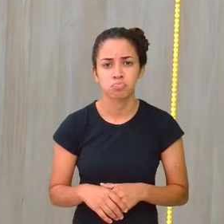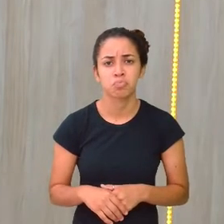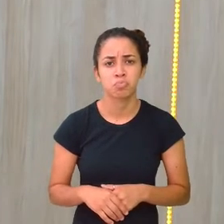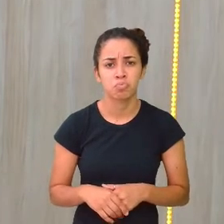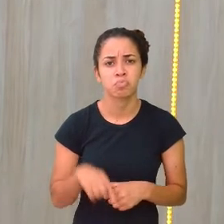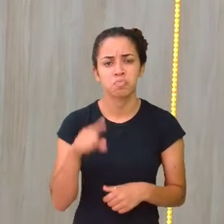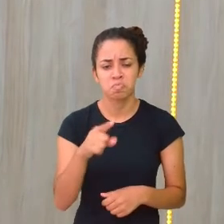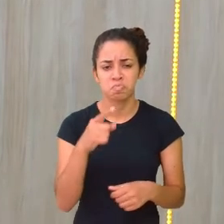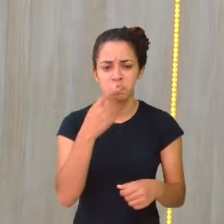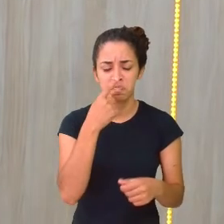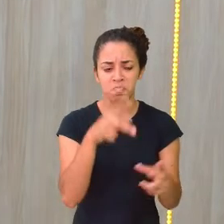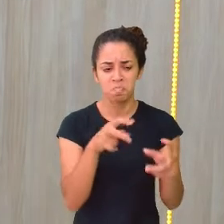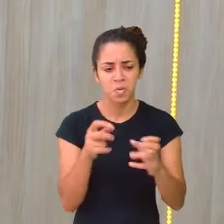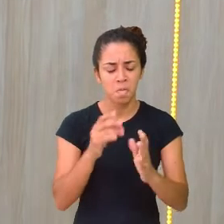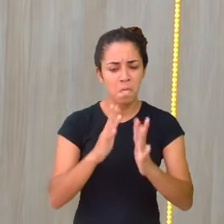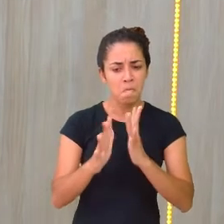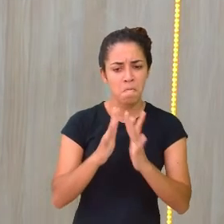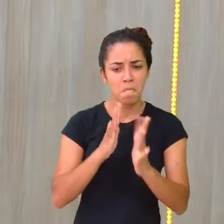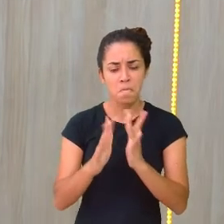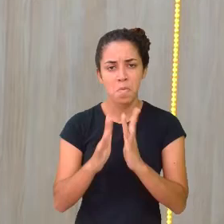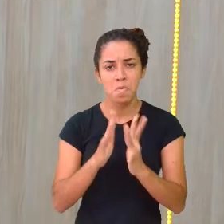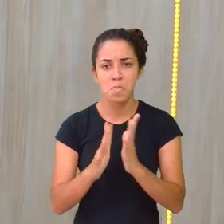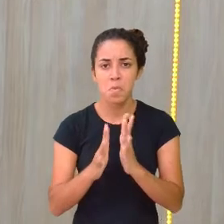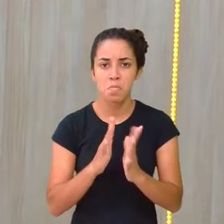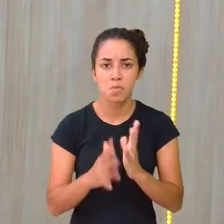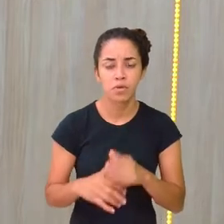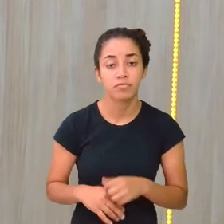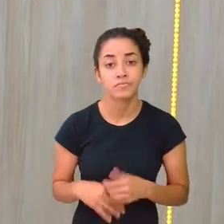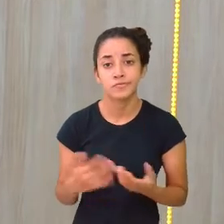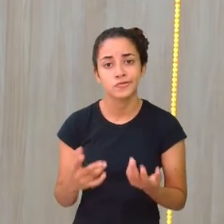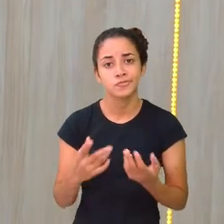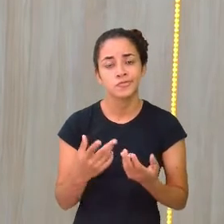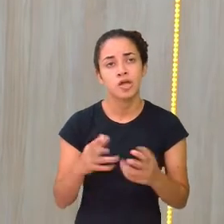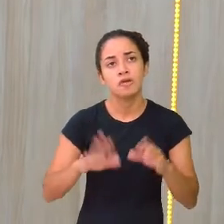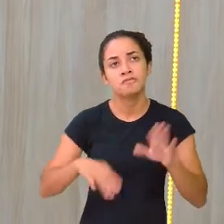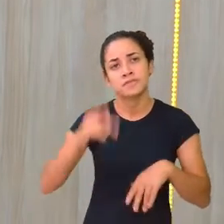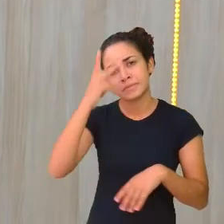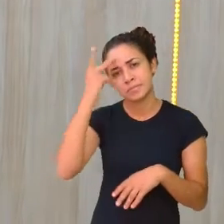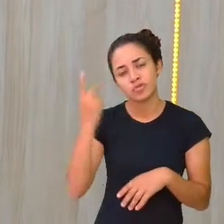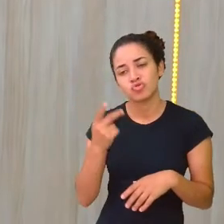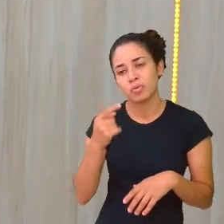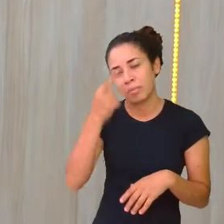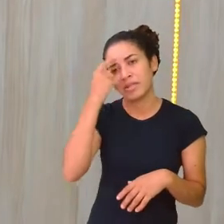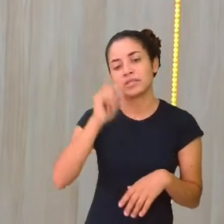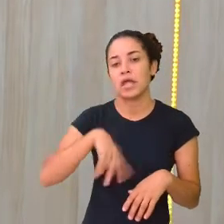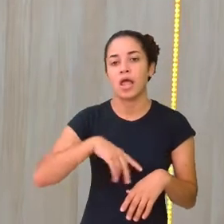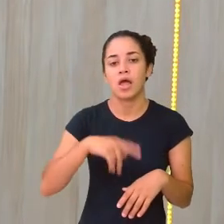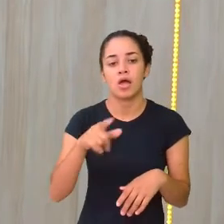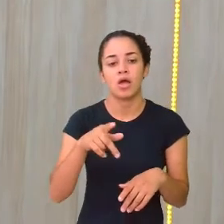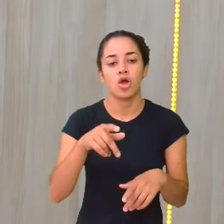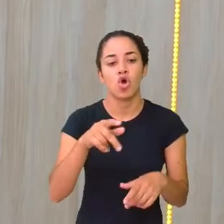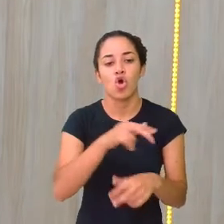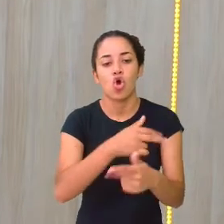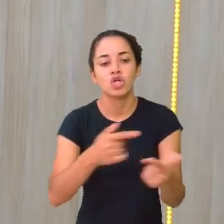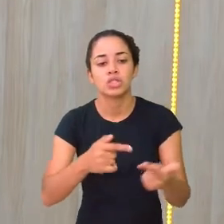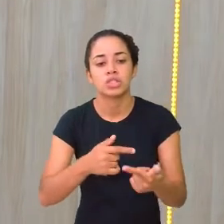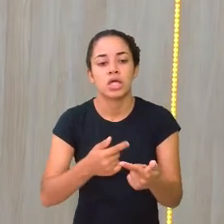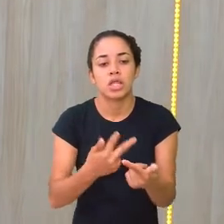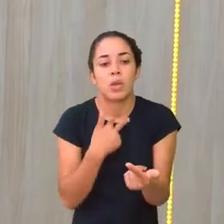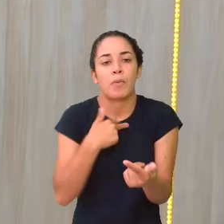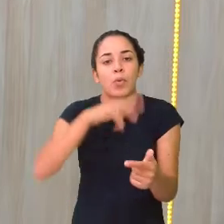ela é dinâmica, né? Que ela vai se evoluindo. As pessoas, não, isso aqui não vai ter como mudar. Aí vem lá